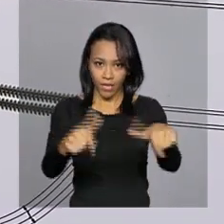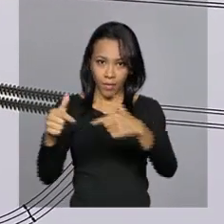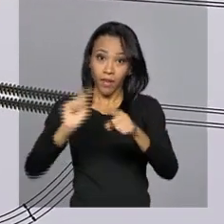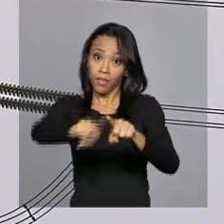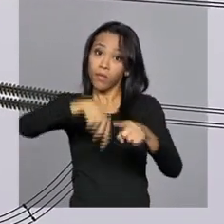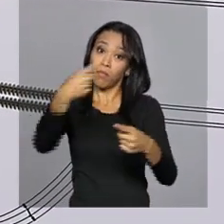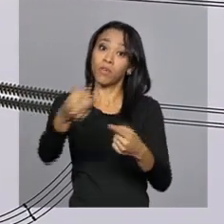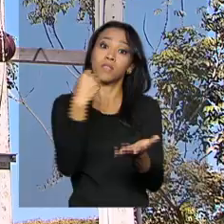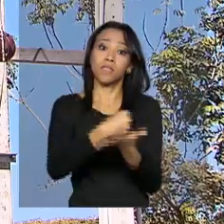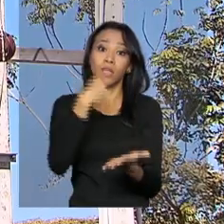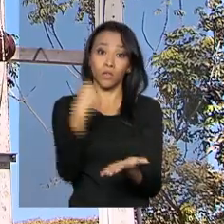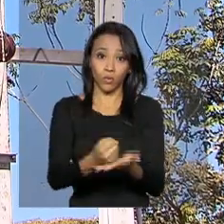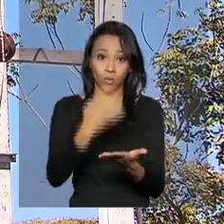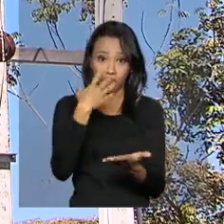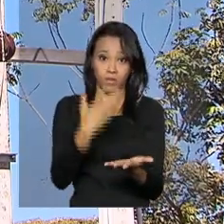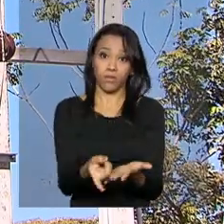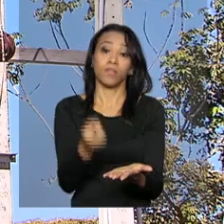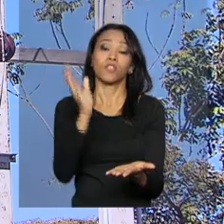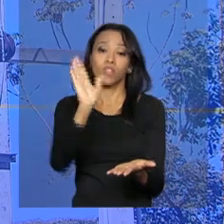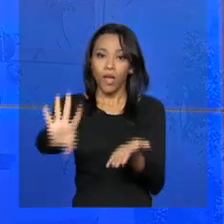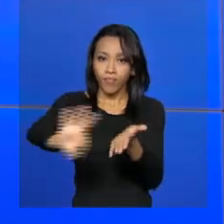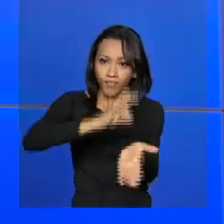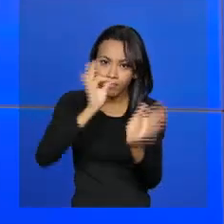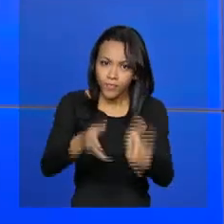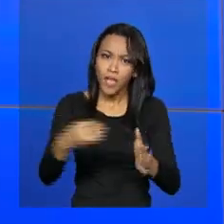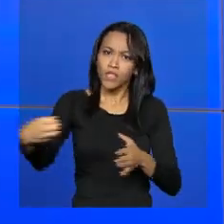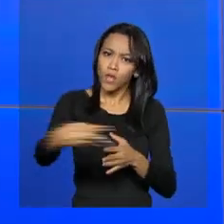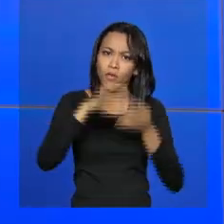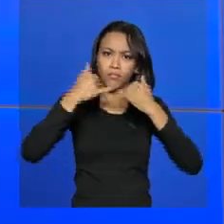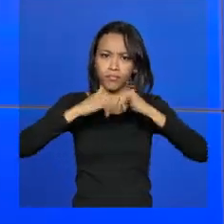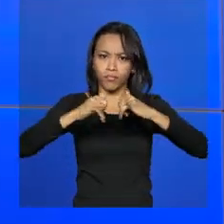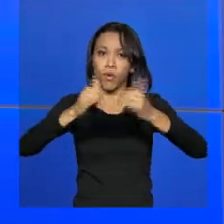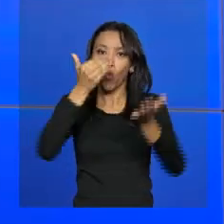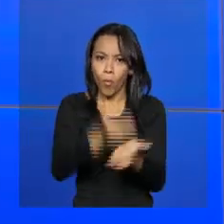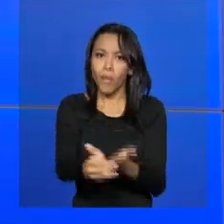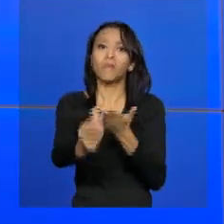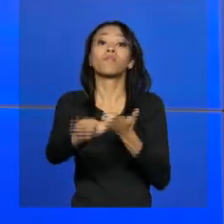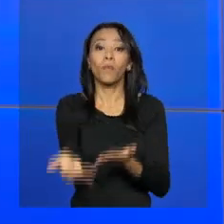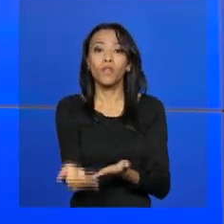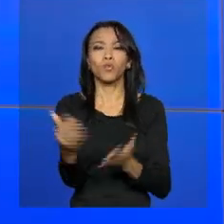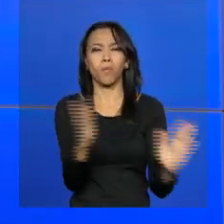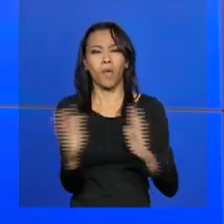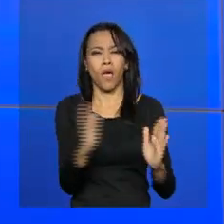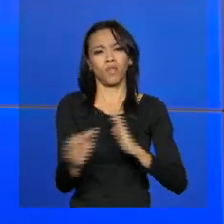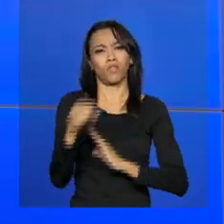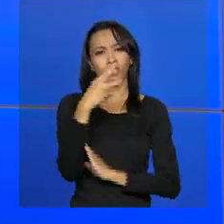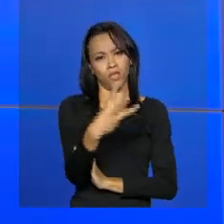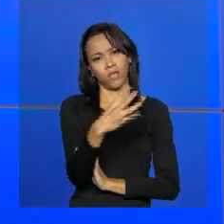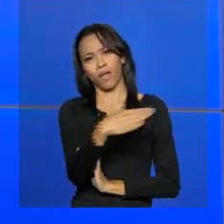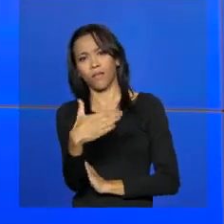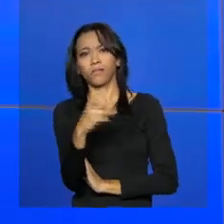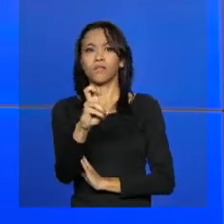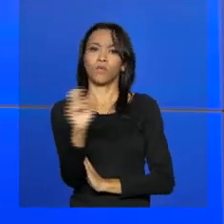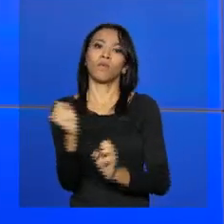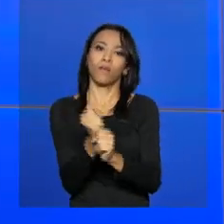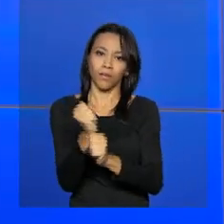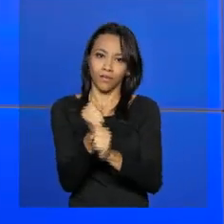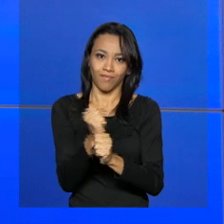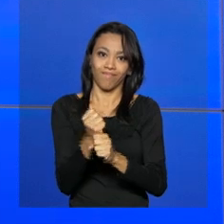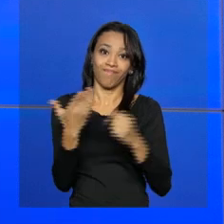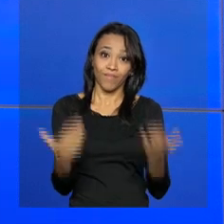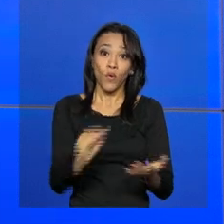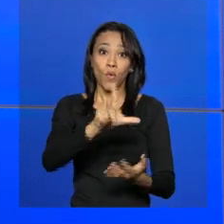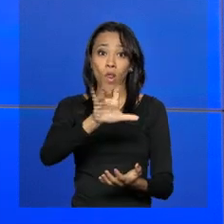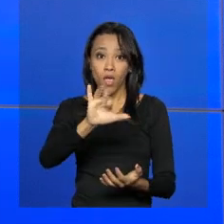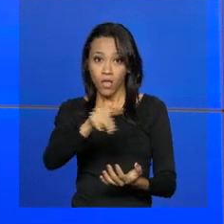assinatura dos contratos de concessão as novas linhas devem entrar em operação em um prazo de 3 a 5 anos o leilão